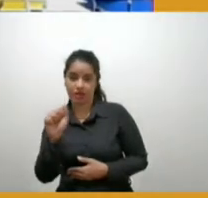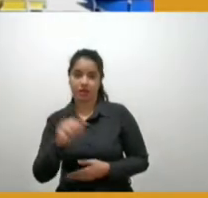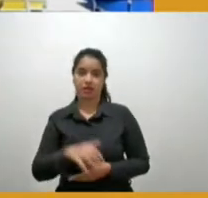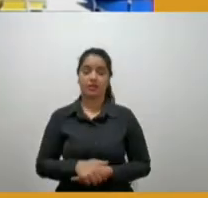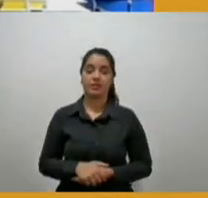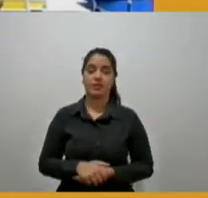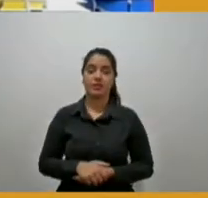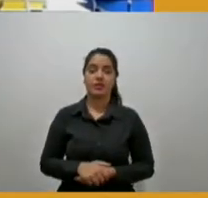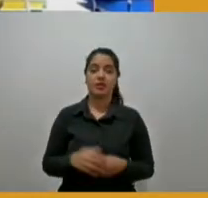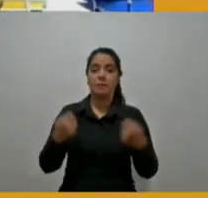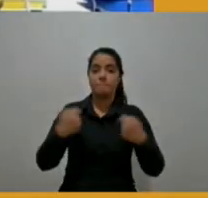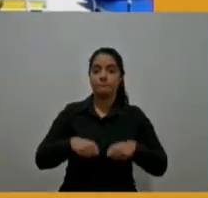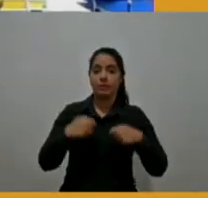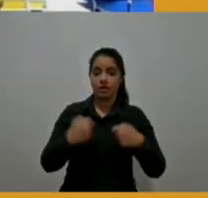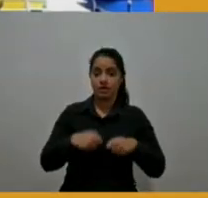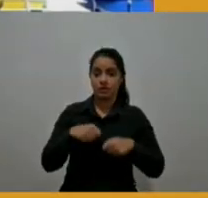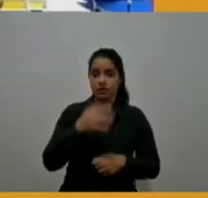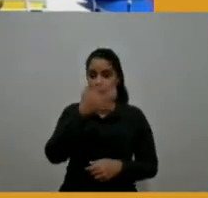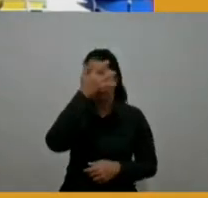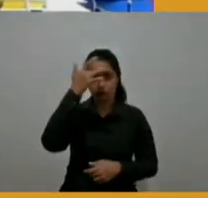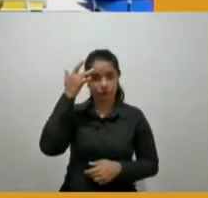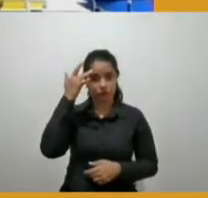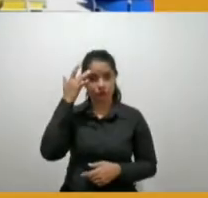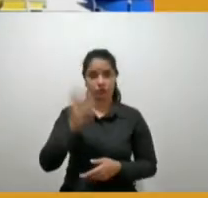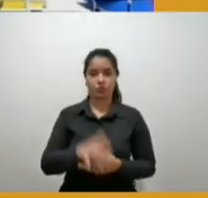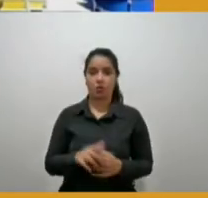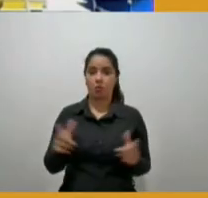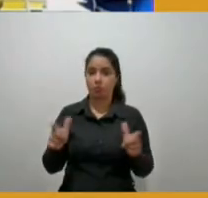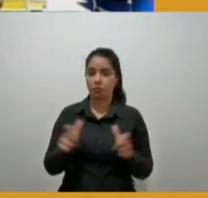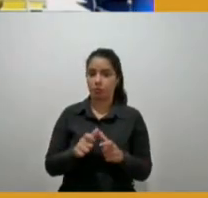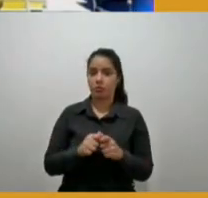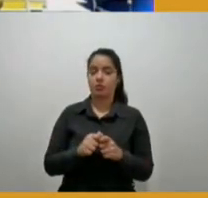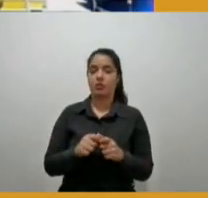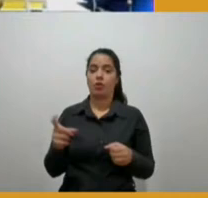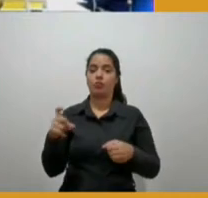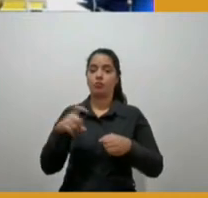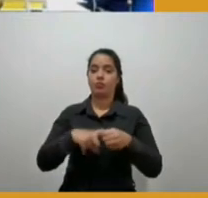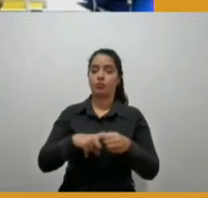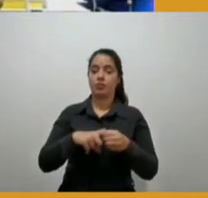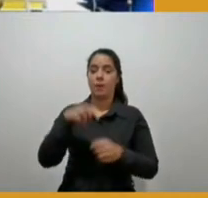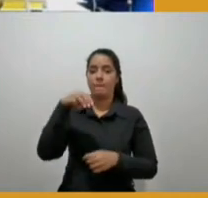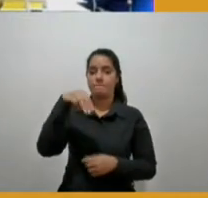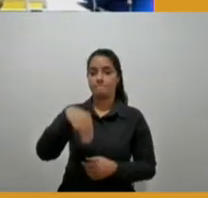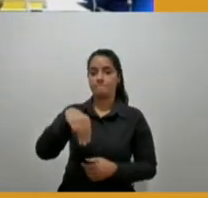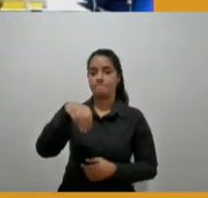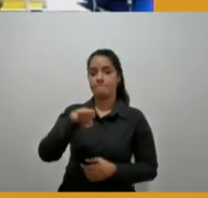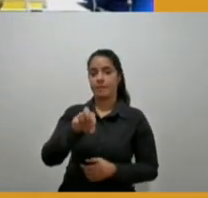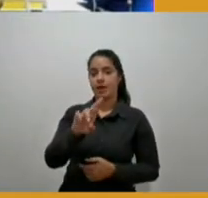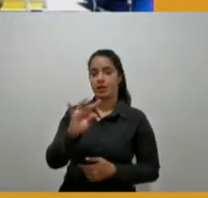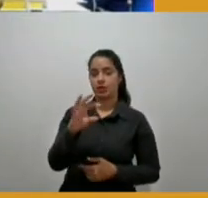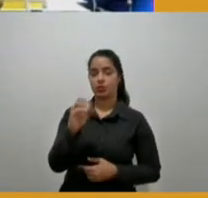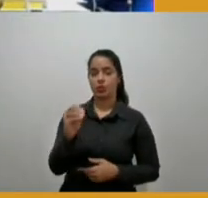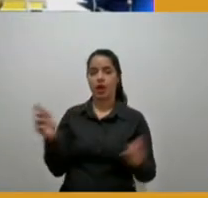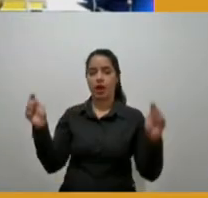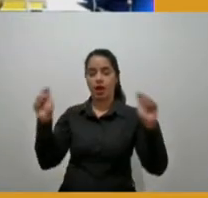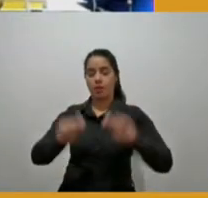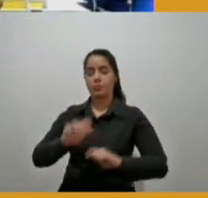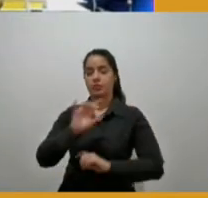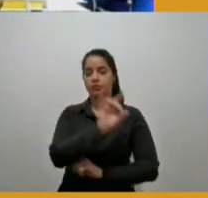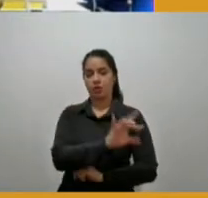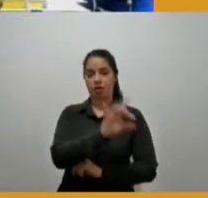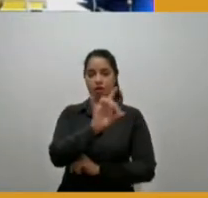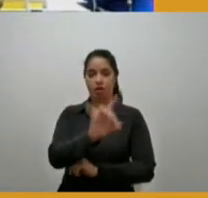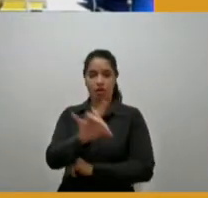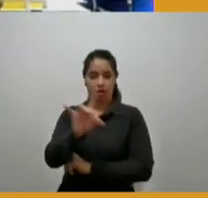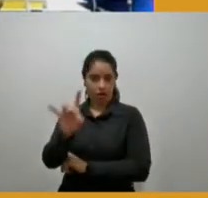para conseguir desenvolver. Ou seja, vincula-se o mérito à capacidade de cada um. Ora, nós sabemos